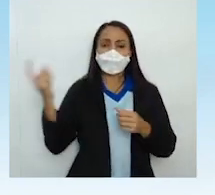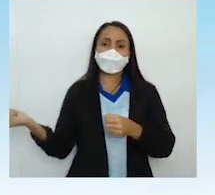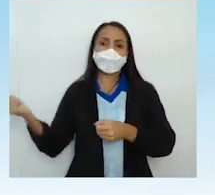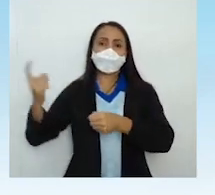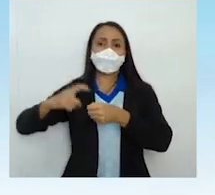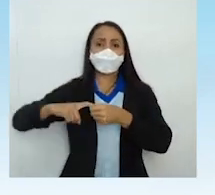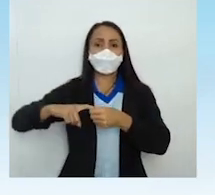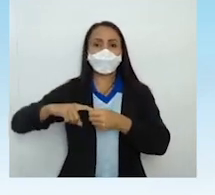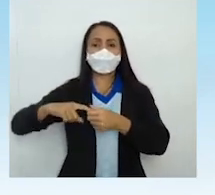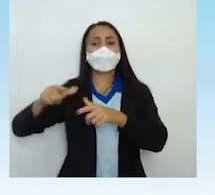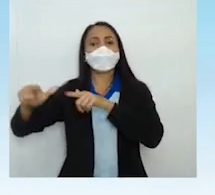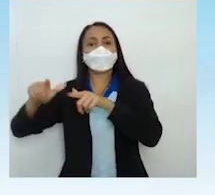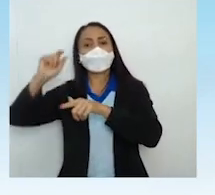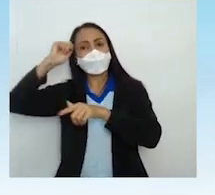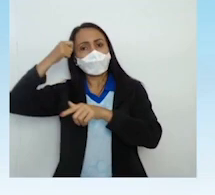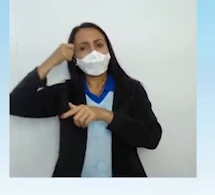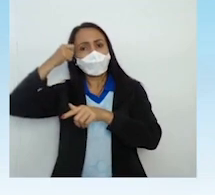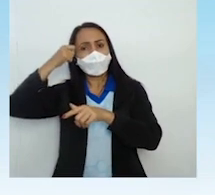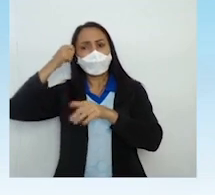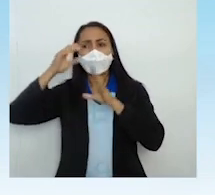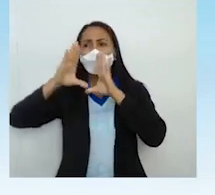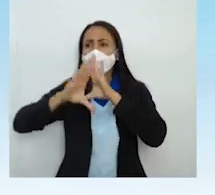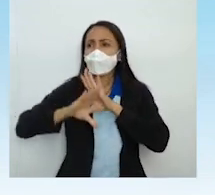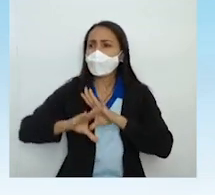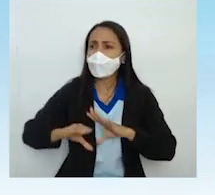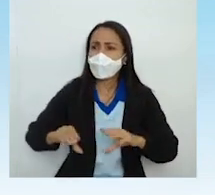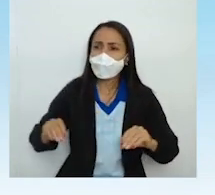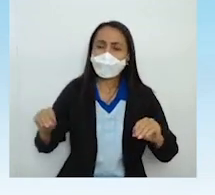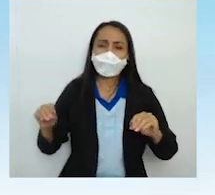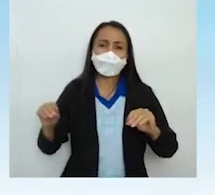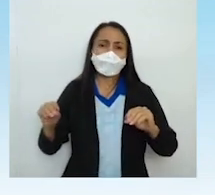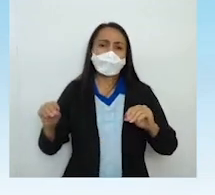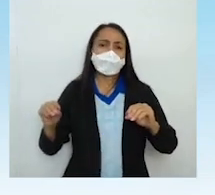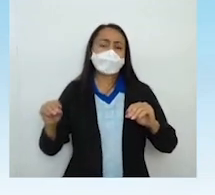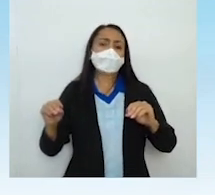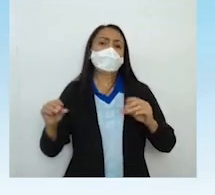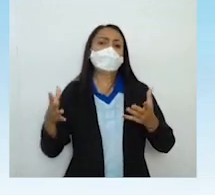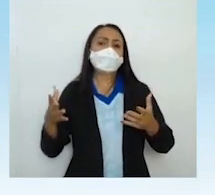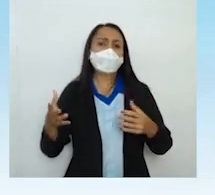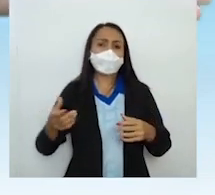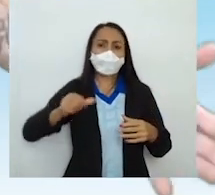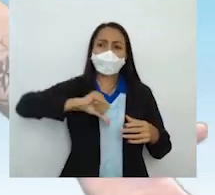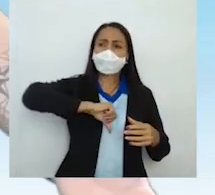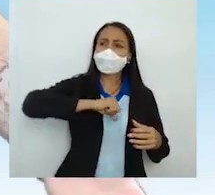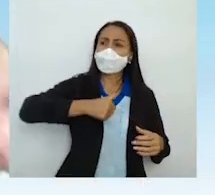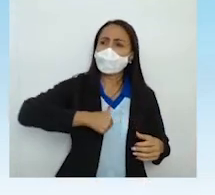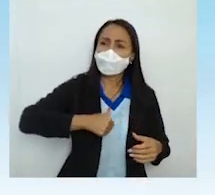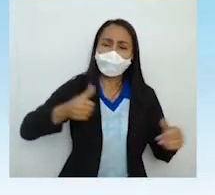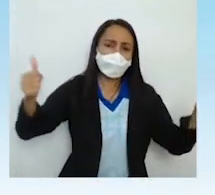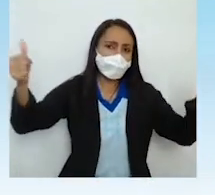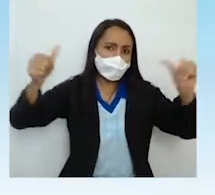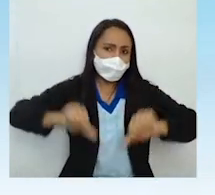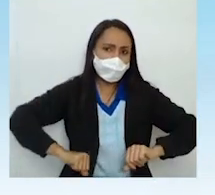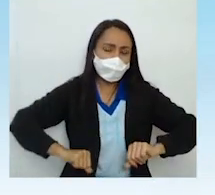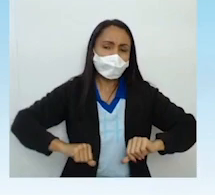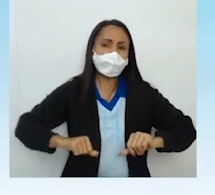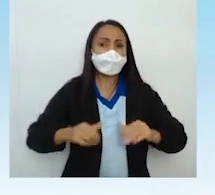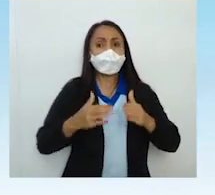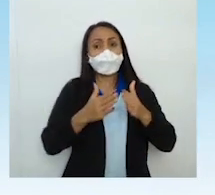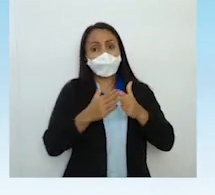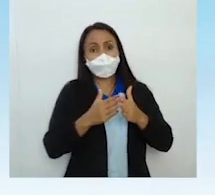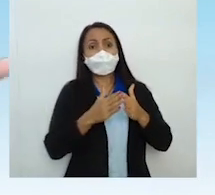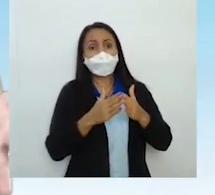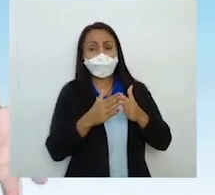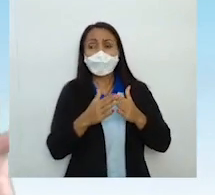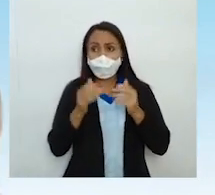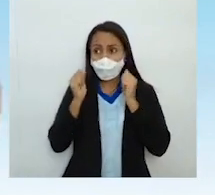10, 12 anos, destruído, moído, sem autoestima, pedindo para ir ao banheiro para a mulher dele. Eu posso ir no banheiro? Poxa, que